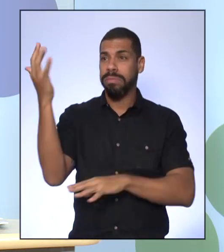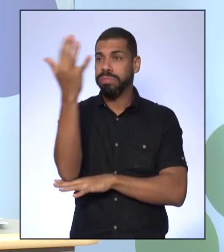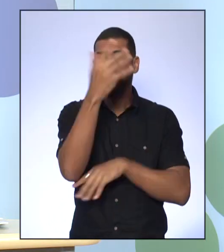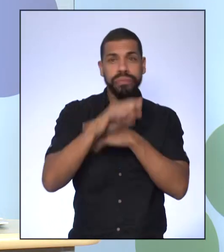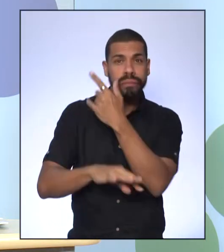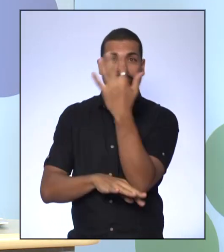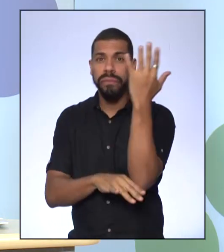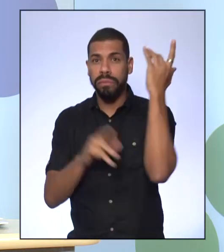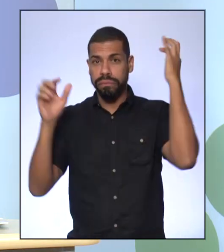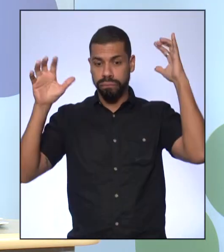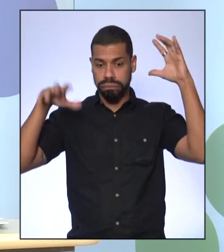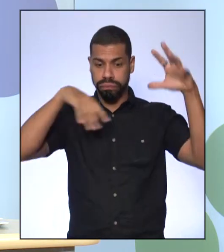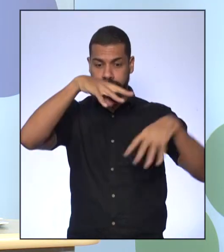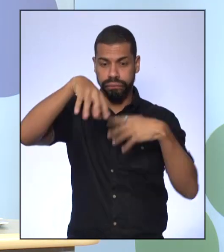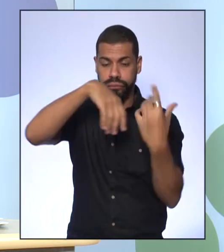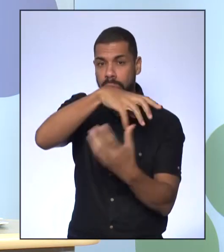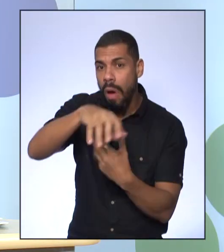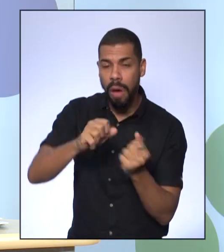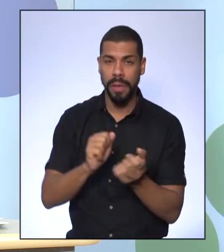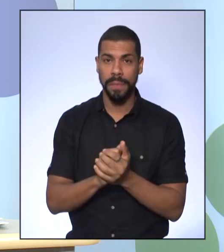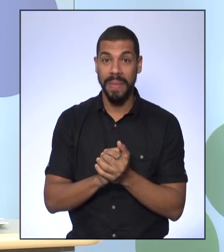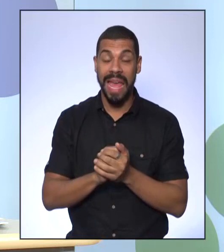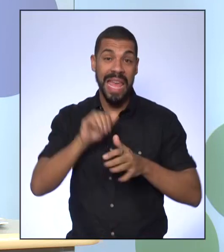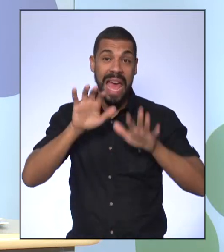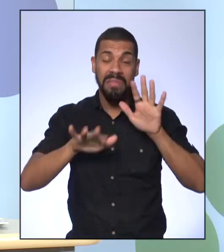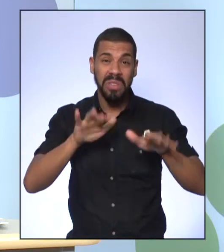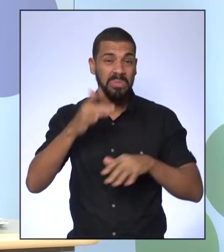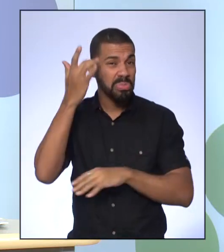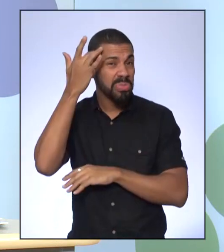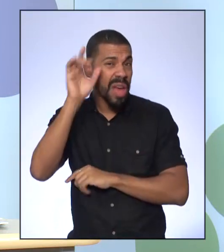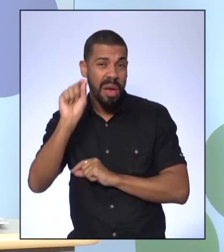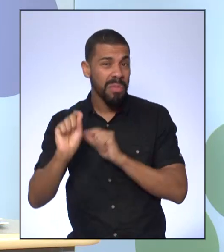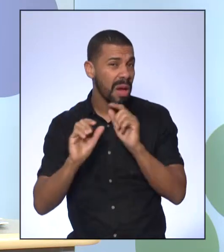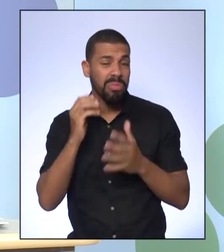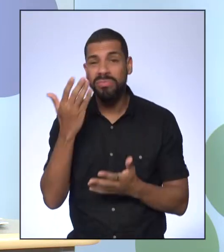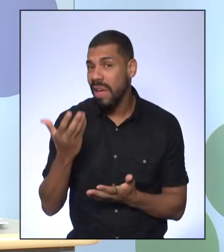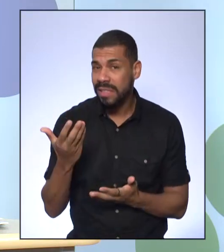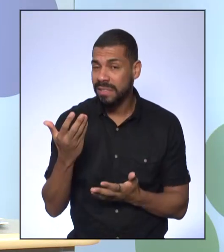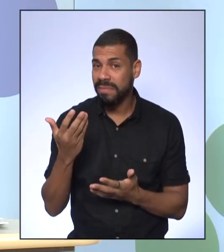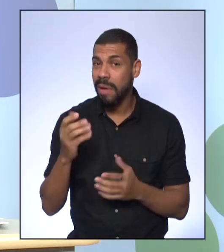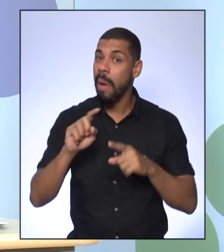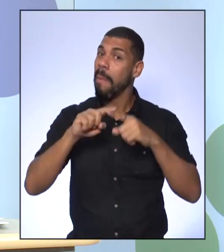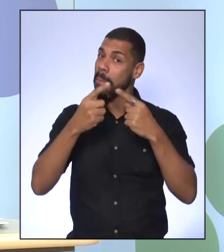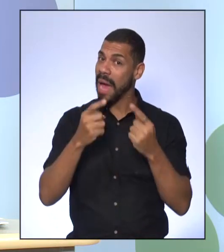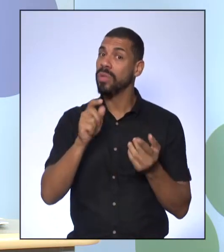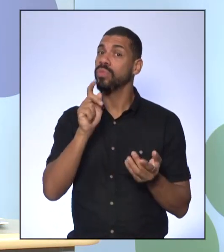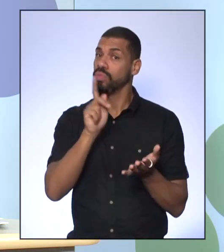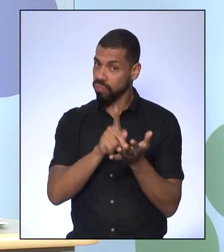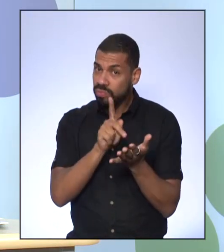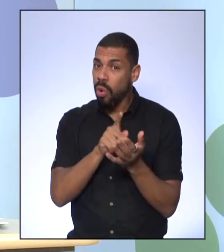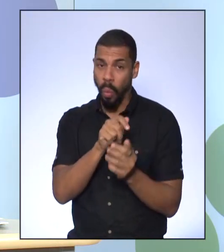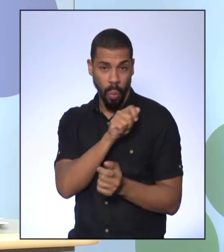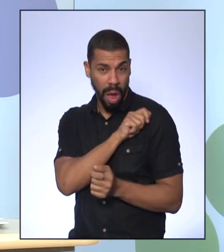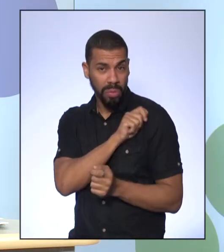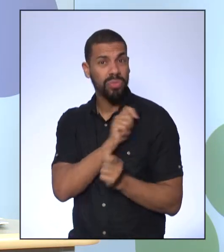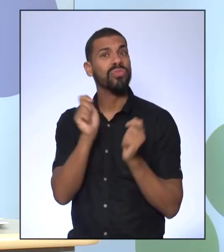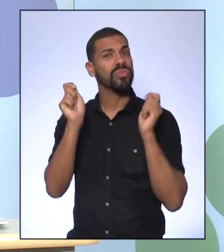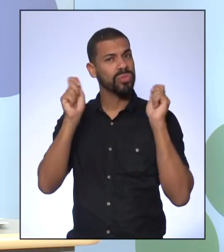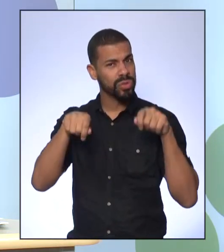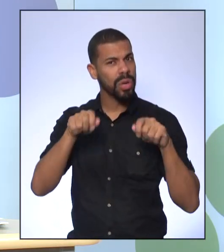vezes acha que não é o ator daquele momento. E bem pelo contrário, o aluno ele pode sim